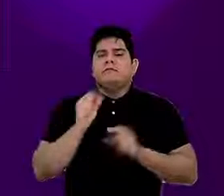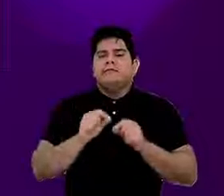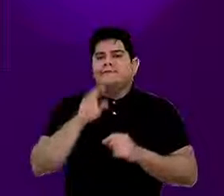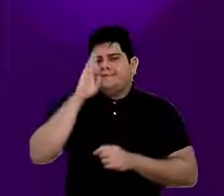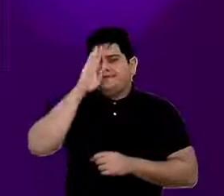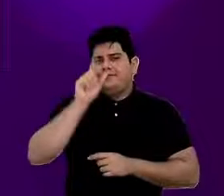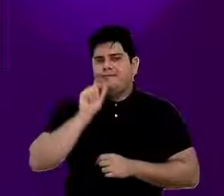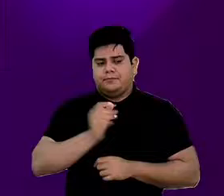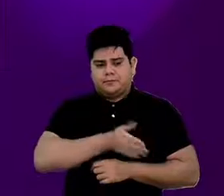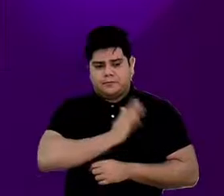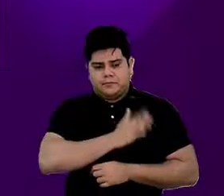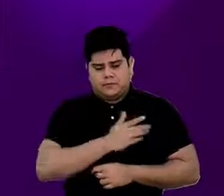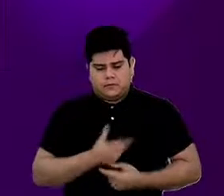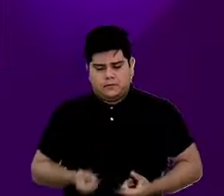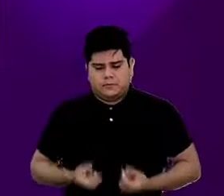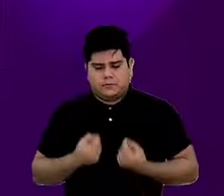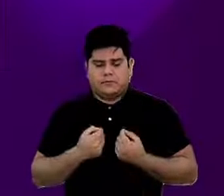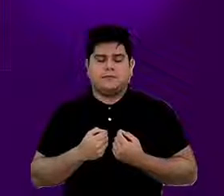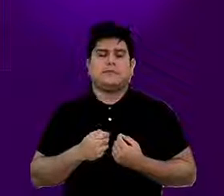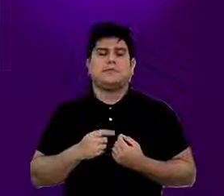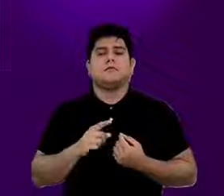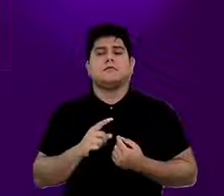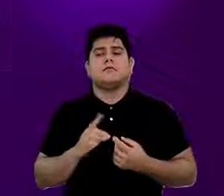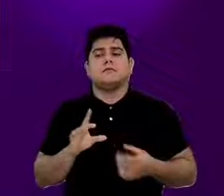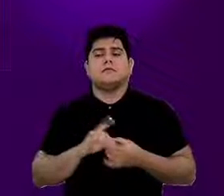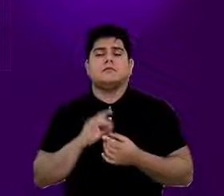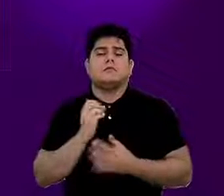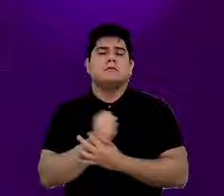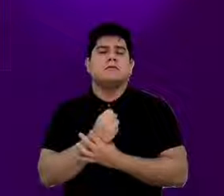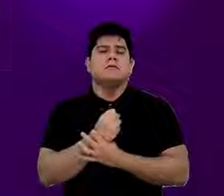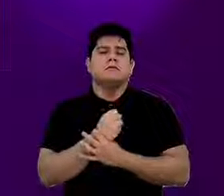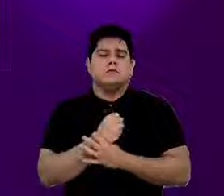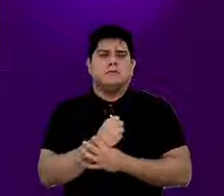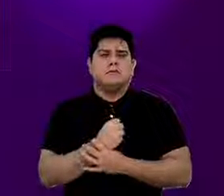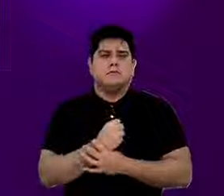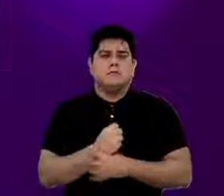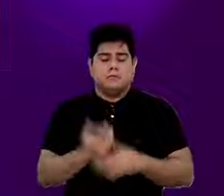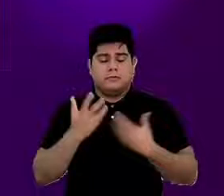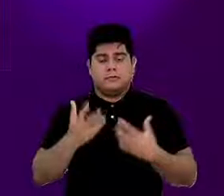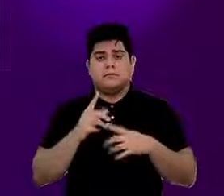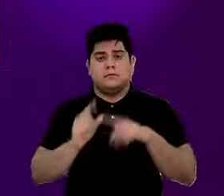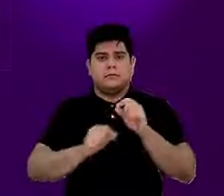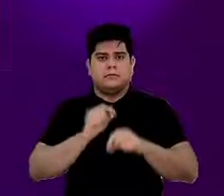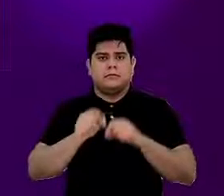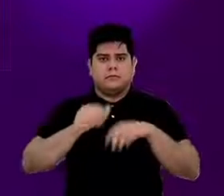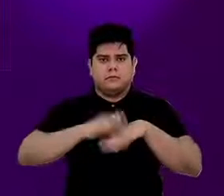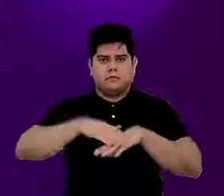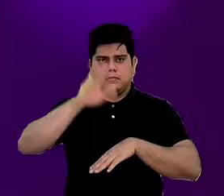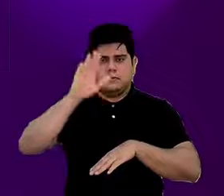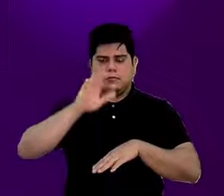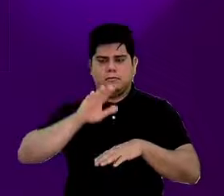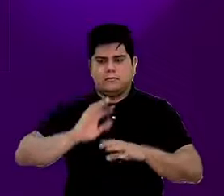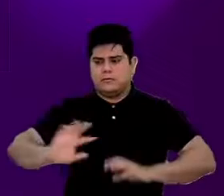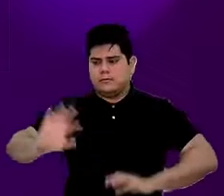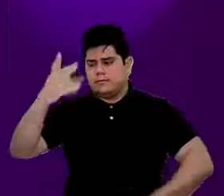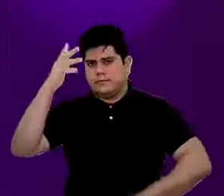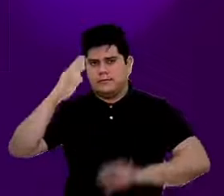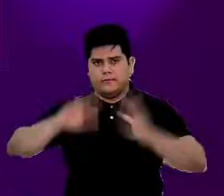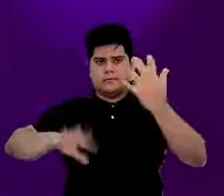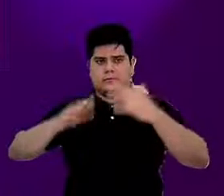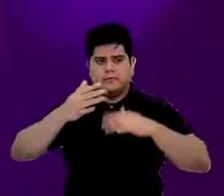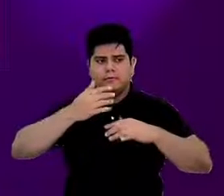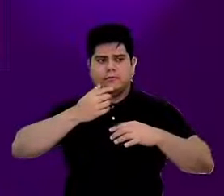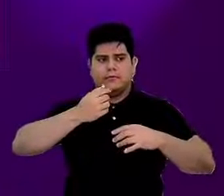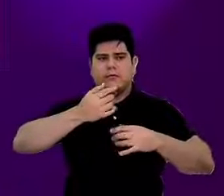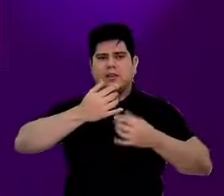da cardiologia e da cardio-oncologia, garantindo a segurança. Porque a gente lida muito mais com o efeito adverso das